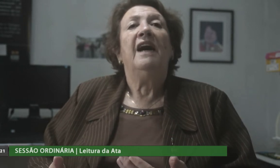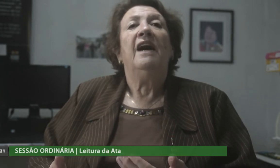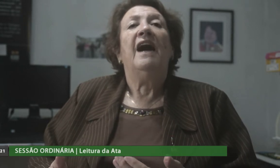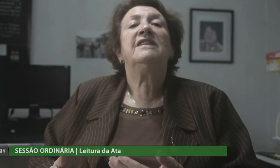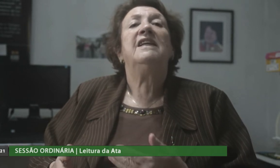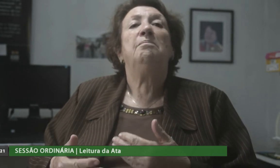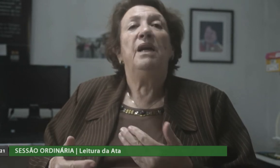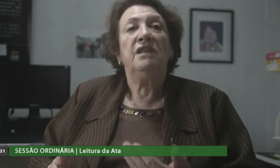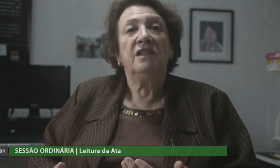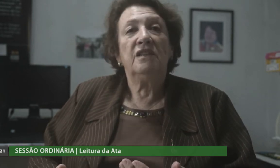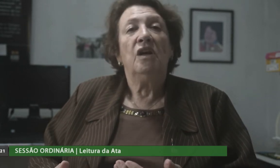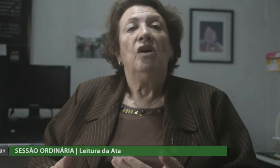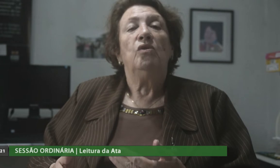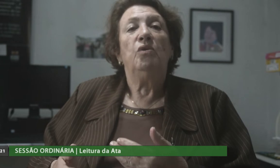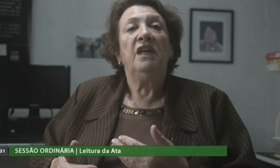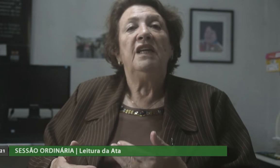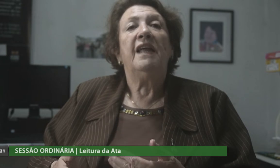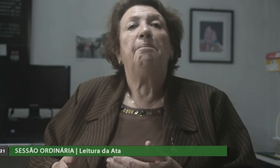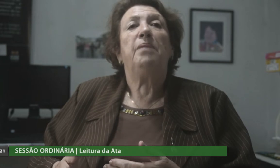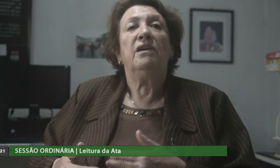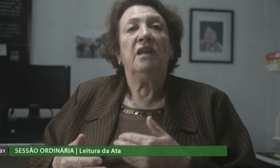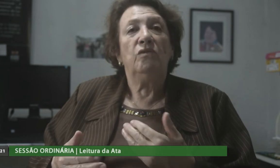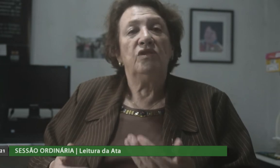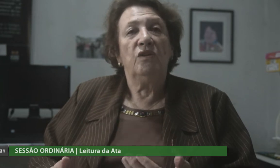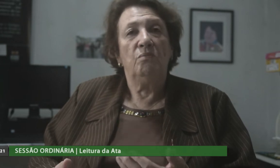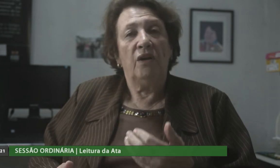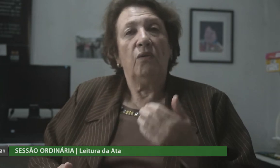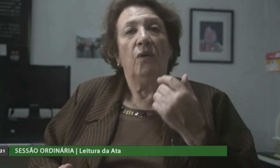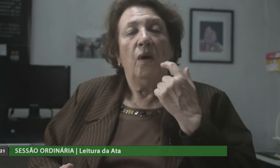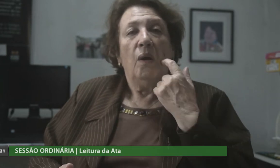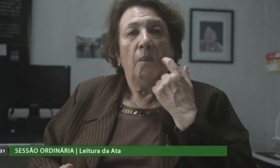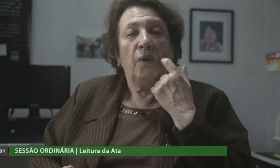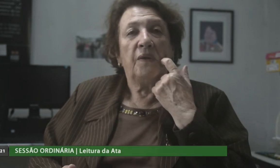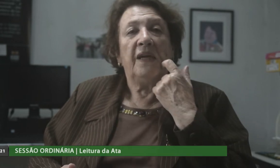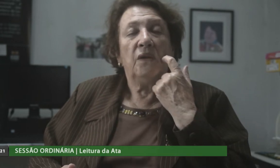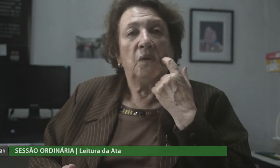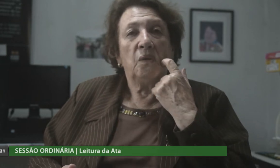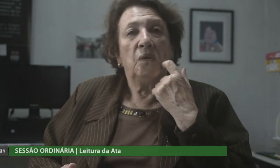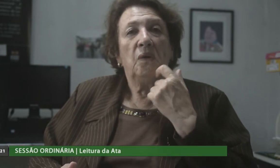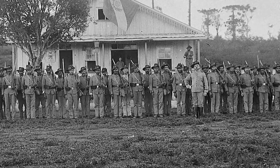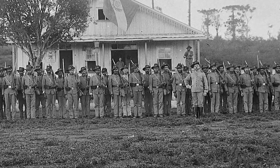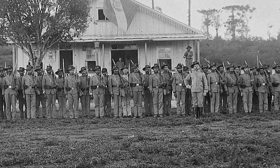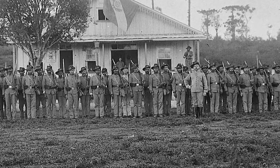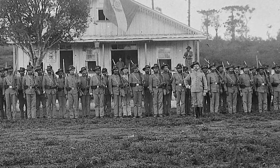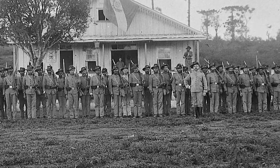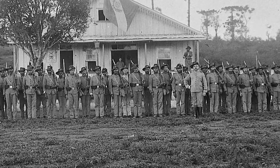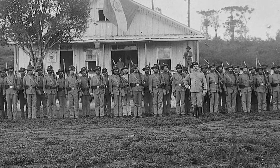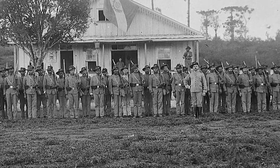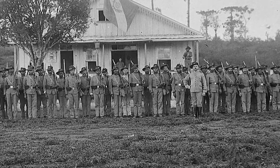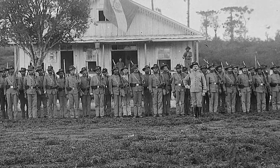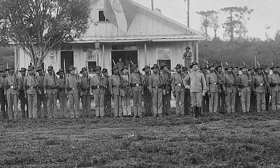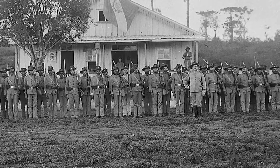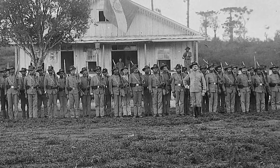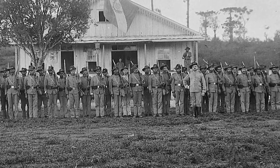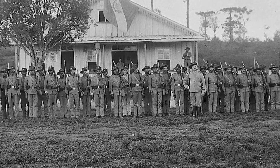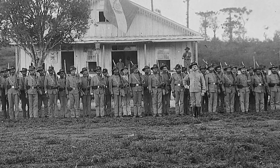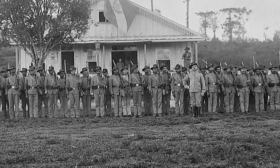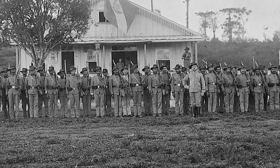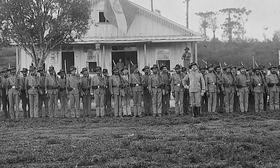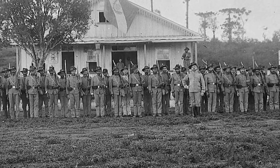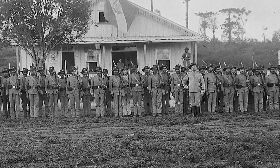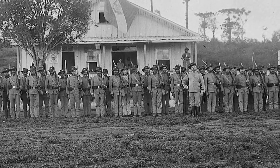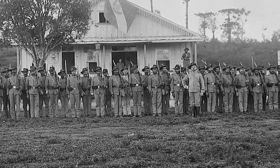as lembranças do ira da perda do ser humano. Portanto... Em 22 de outubro de